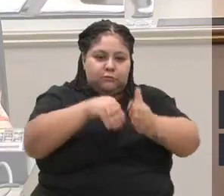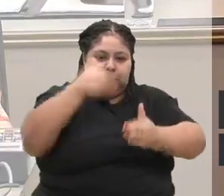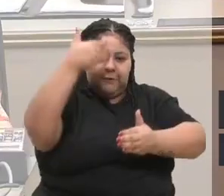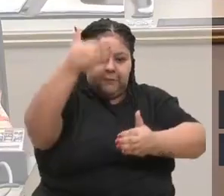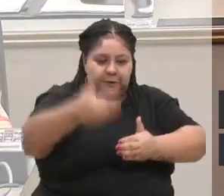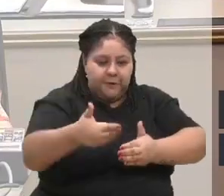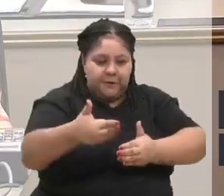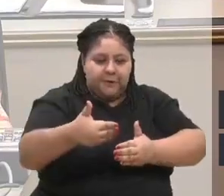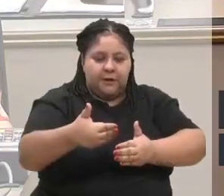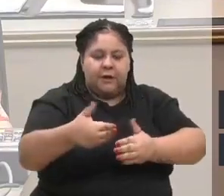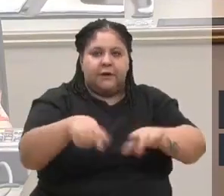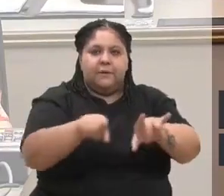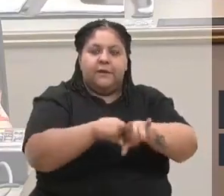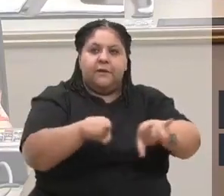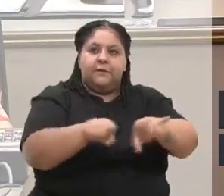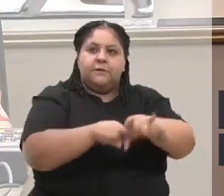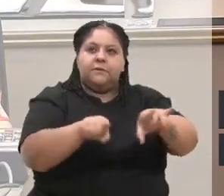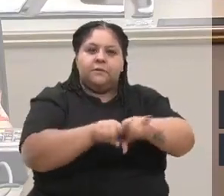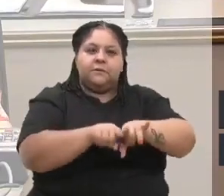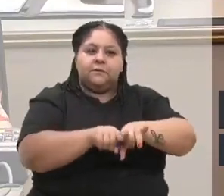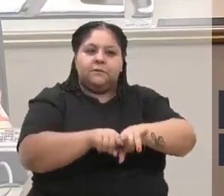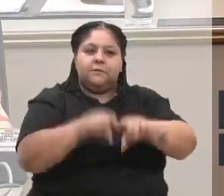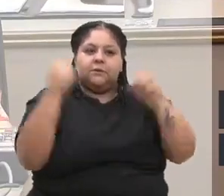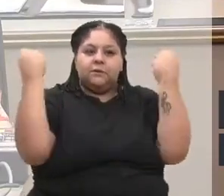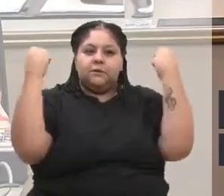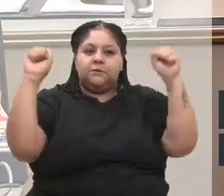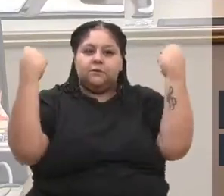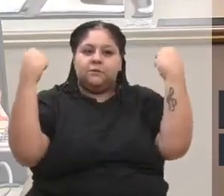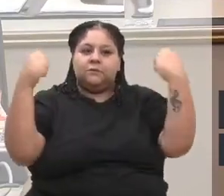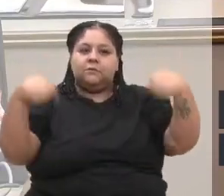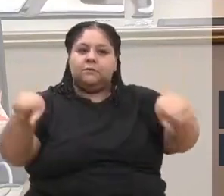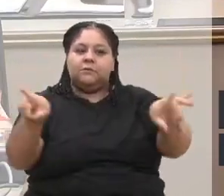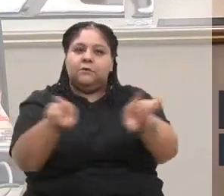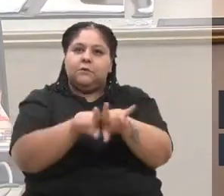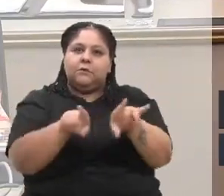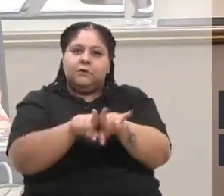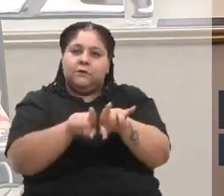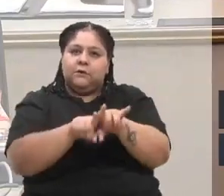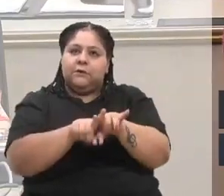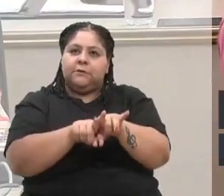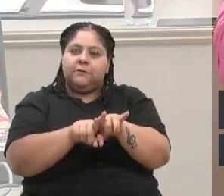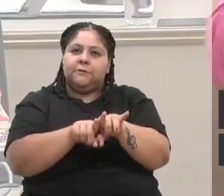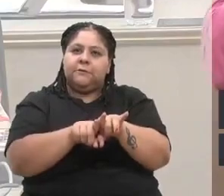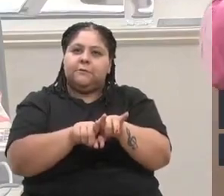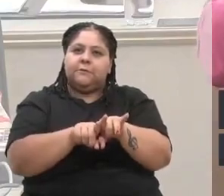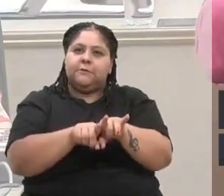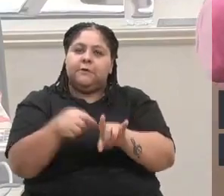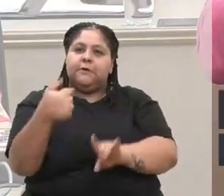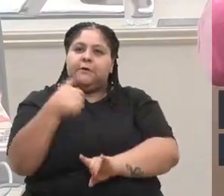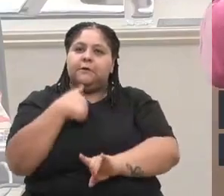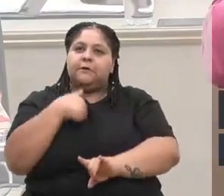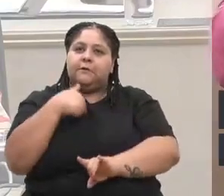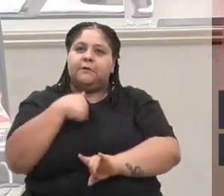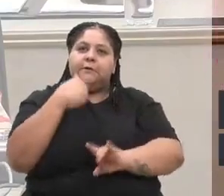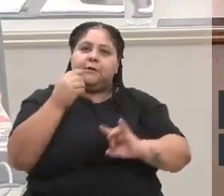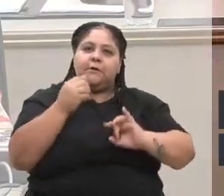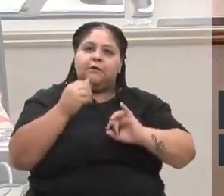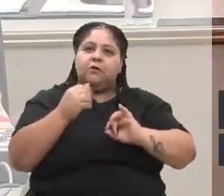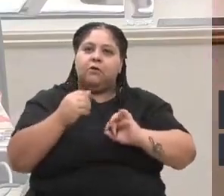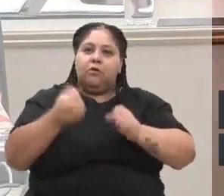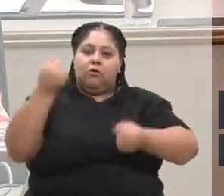não pisei numa montanha. Por uma razão de logística, eu desloquei o meu carro para